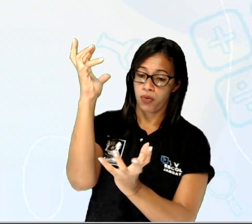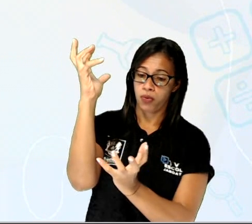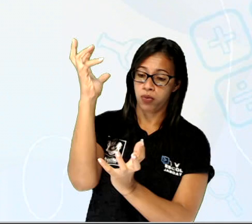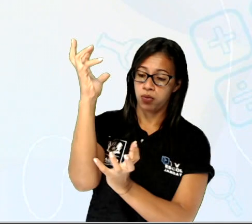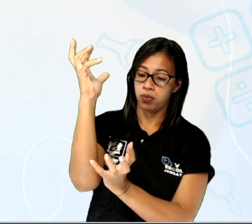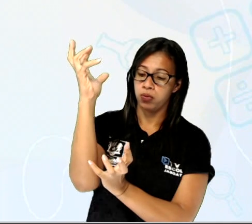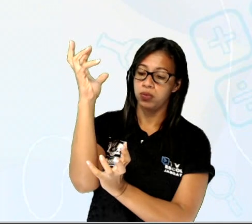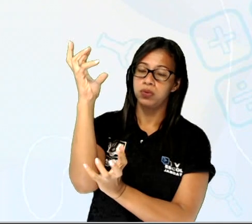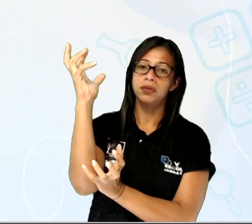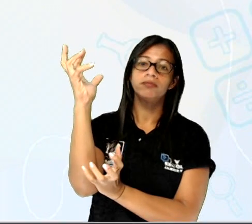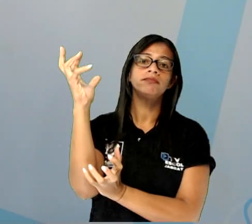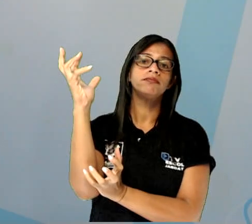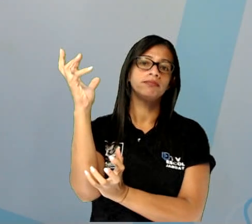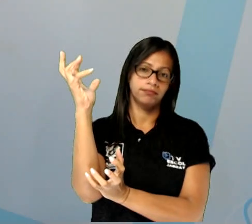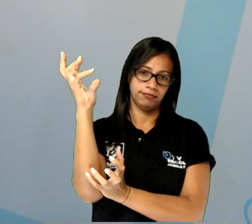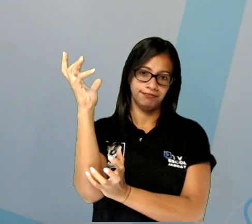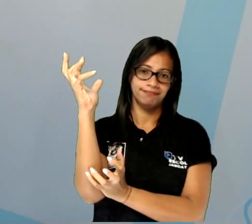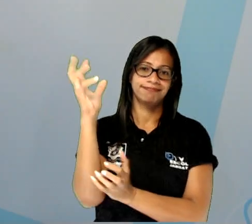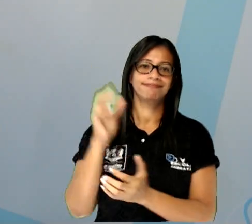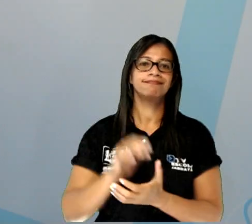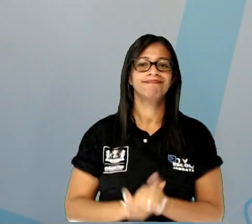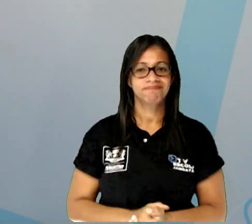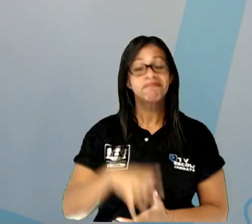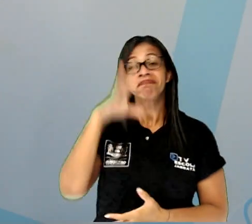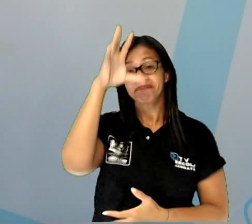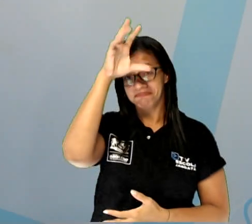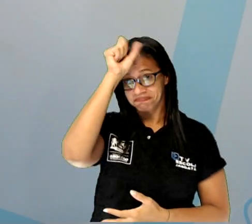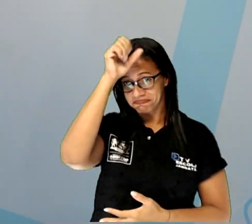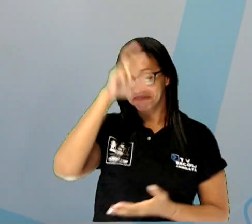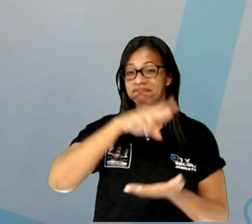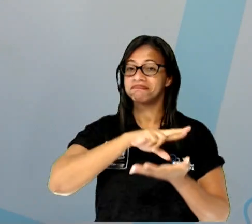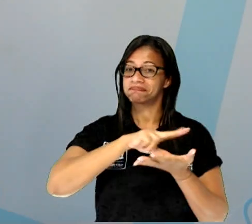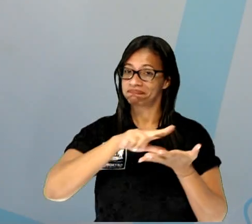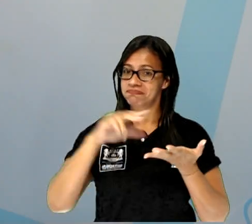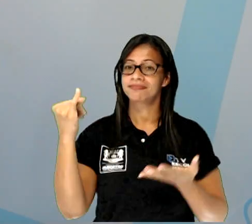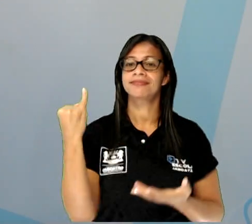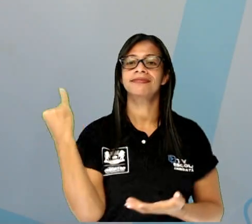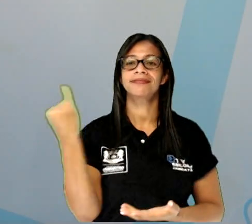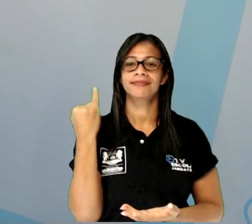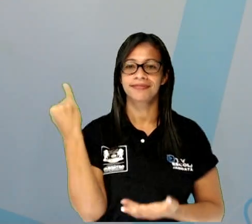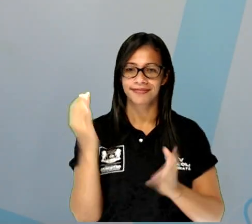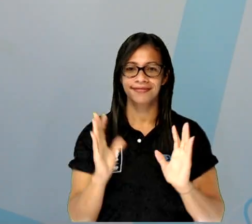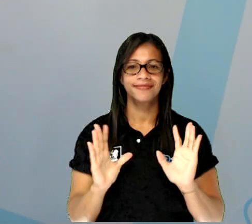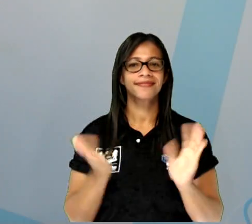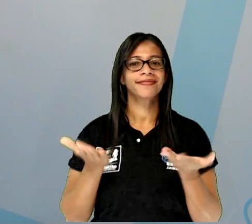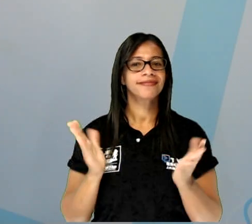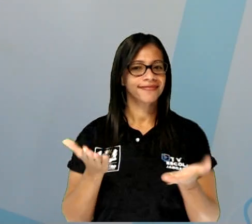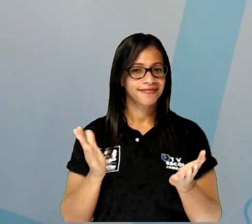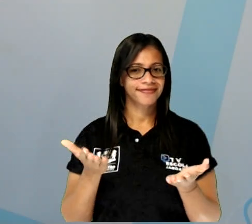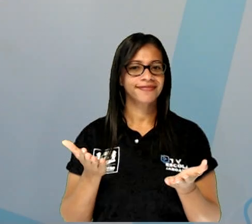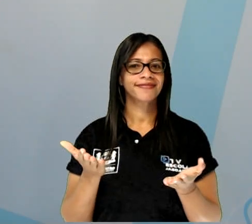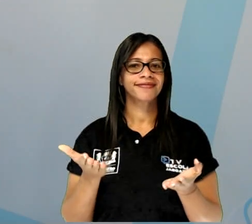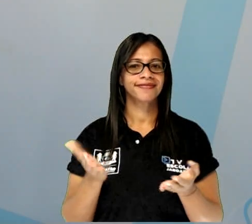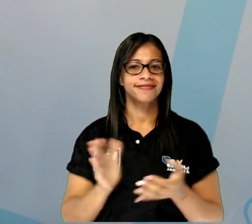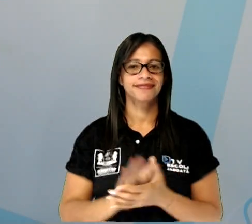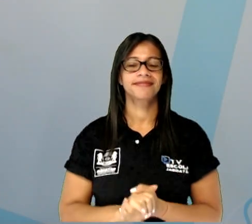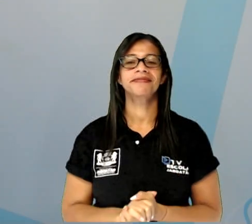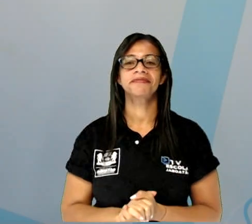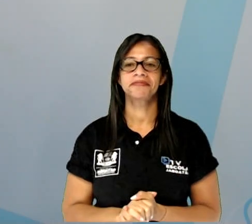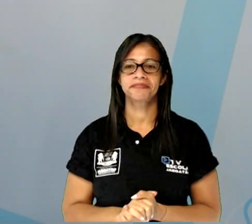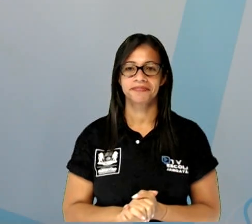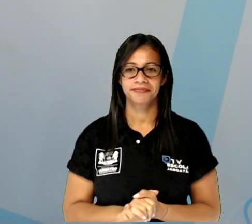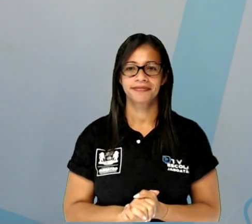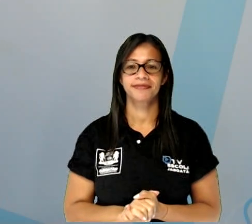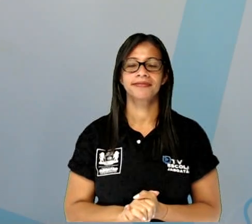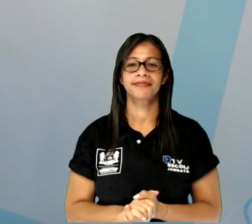nós aprendemos na aula de hoje, não é verdade? Aprendemos muitas coisas interessantes. Vimos até essa